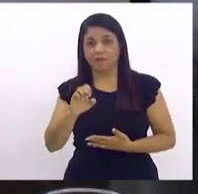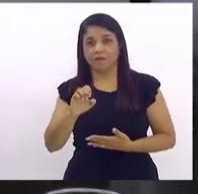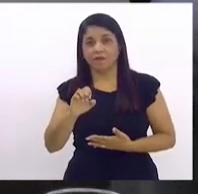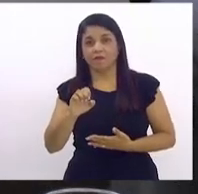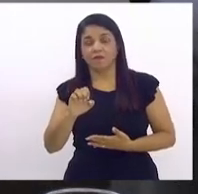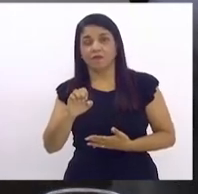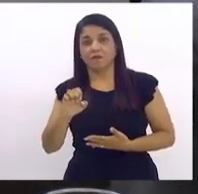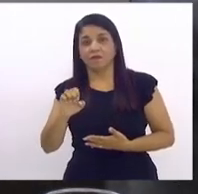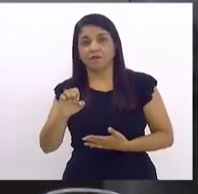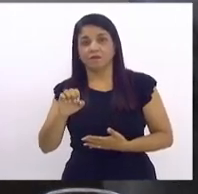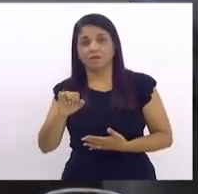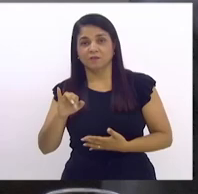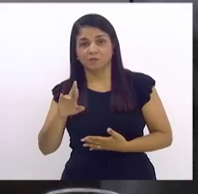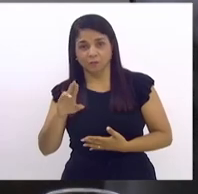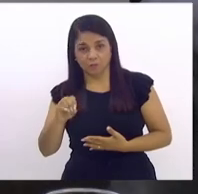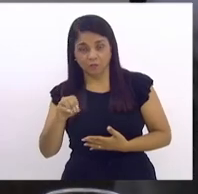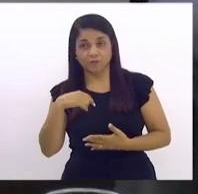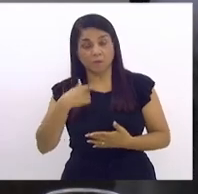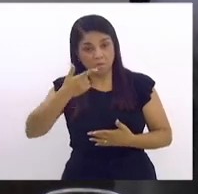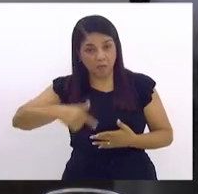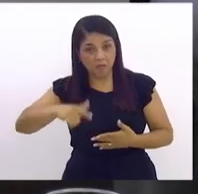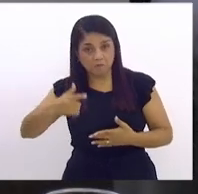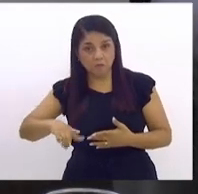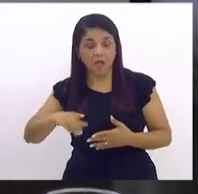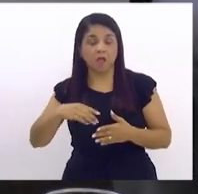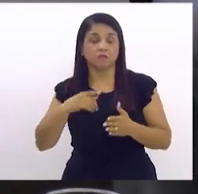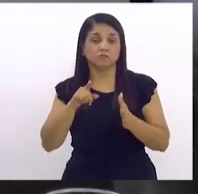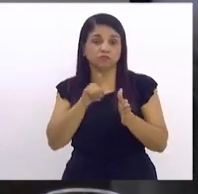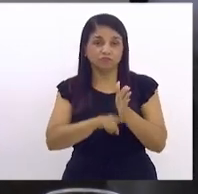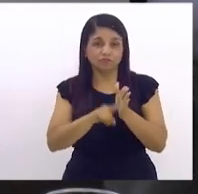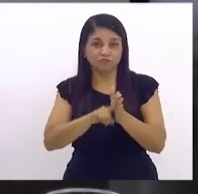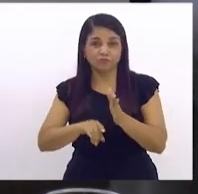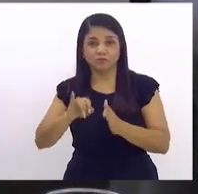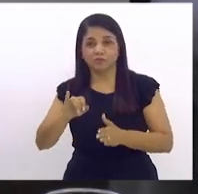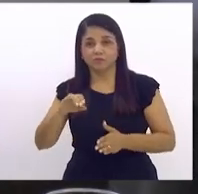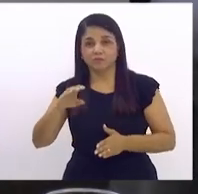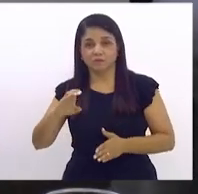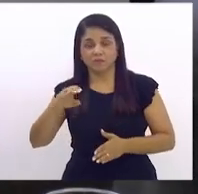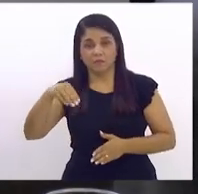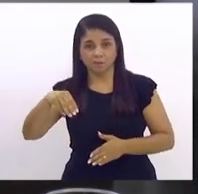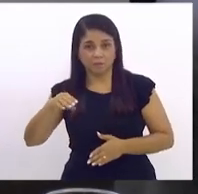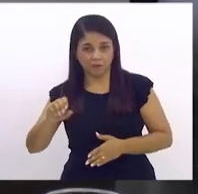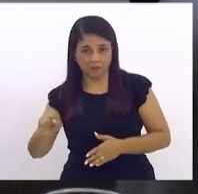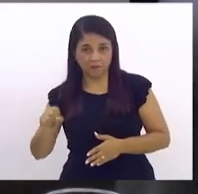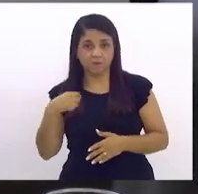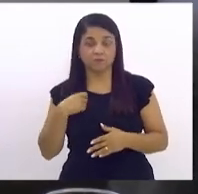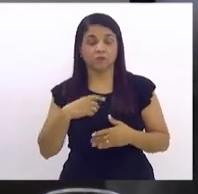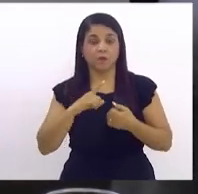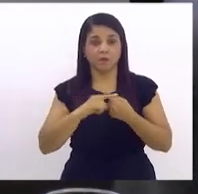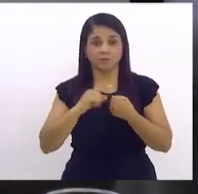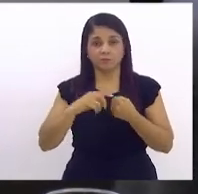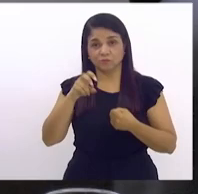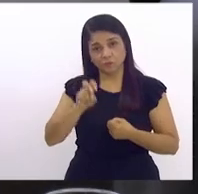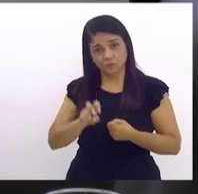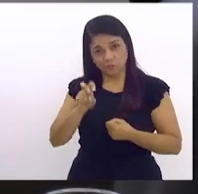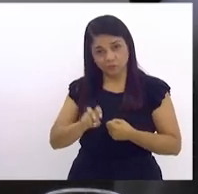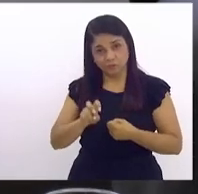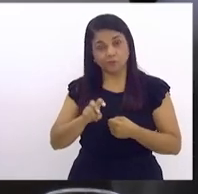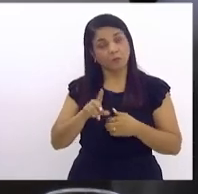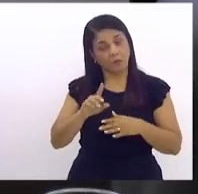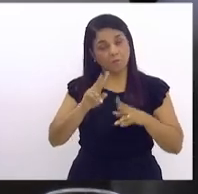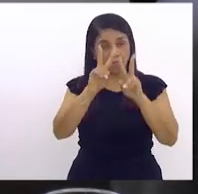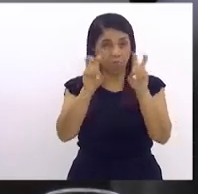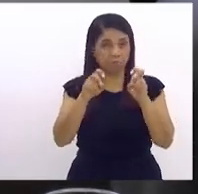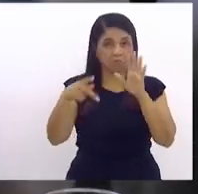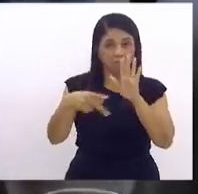daqui a pouco, mais isenção de ICMS, mais incentivo, porque lá o artigo 5º está tratando indiretamente dessa